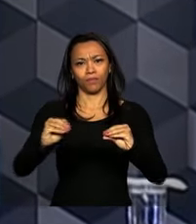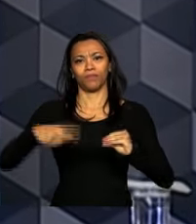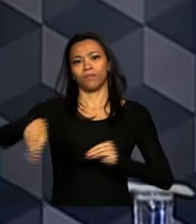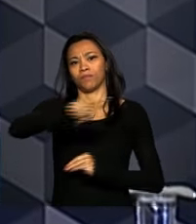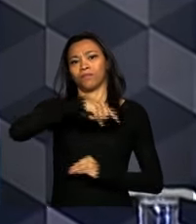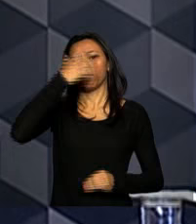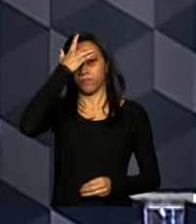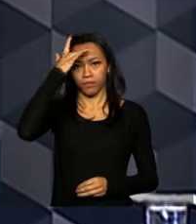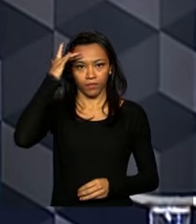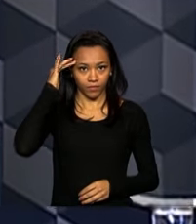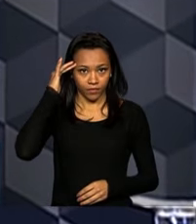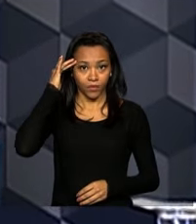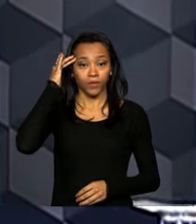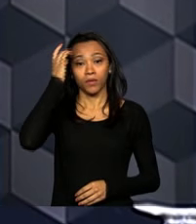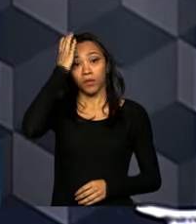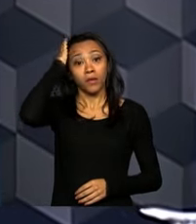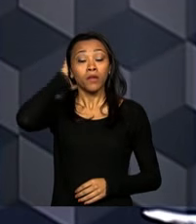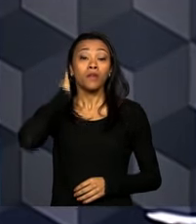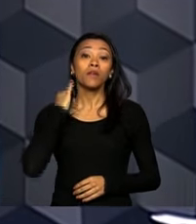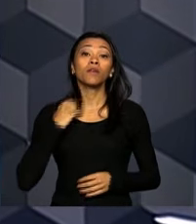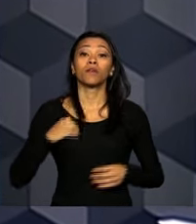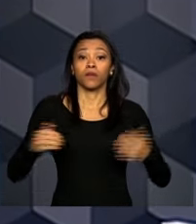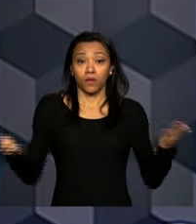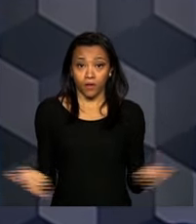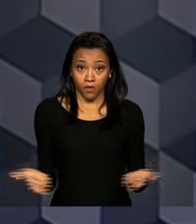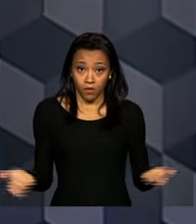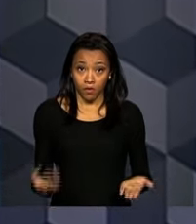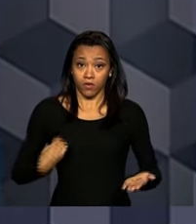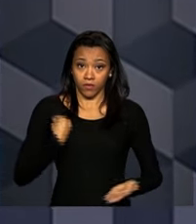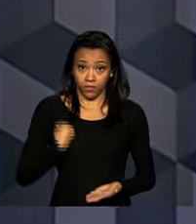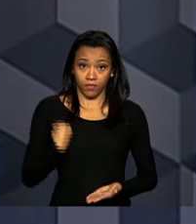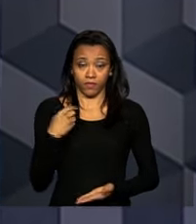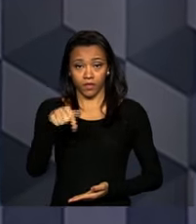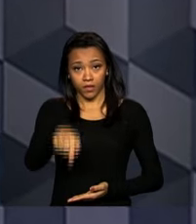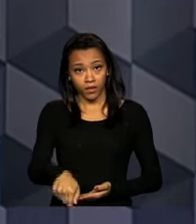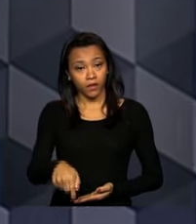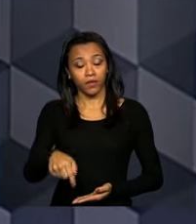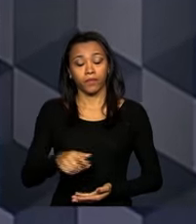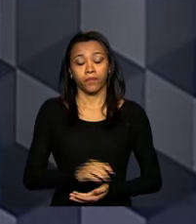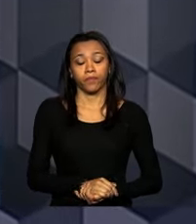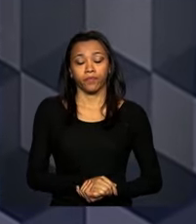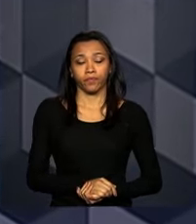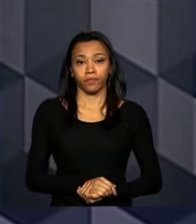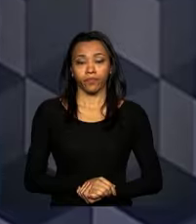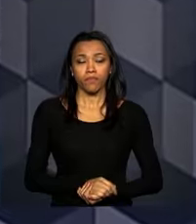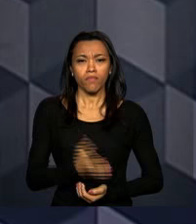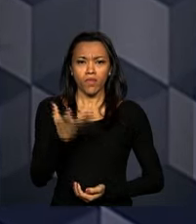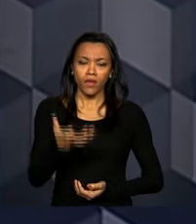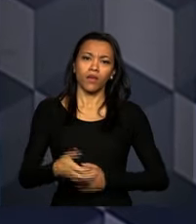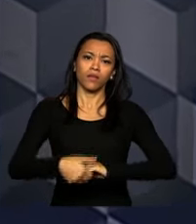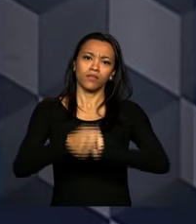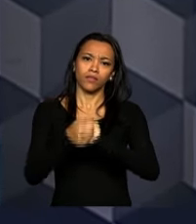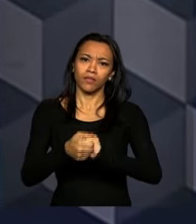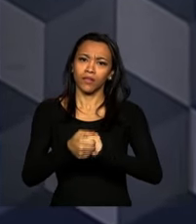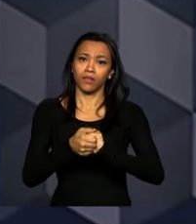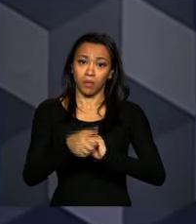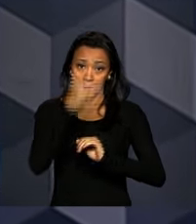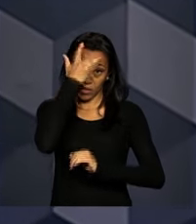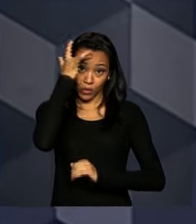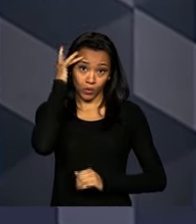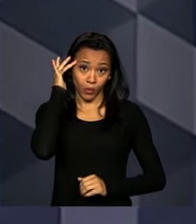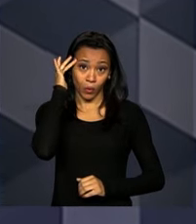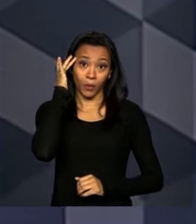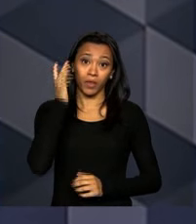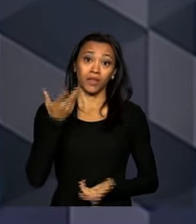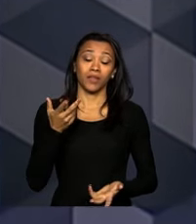pessoas que aqui estão presentes. Quero saudar, não está mais conosco por